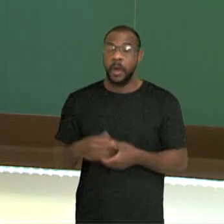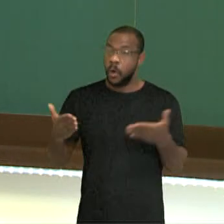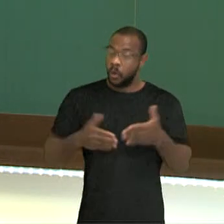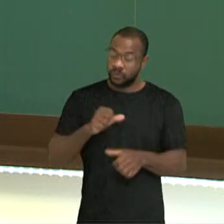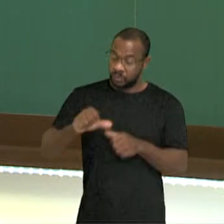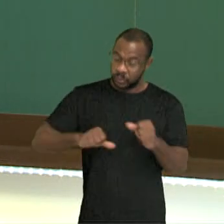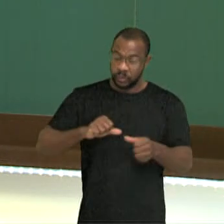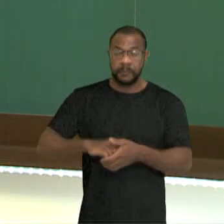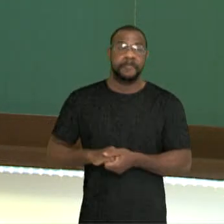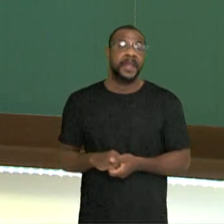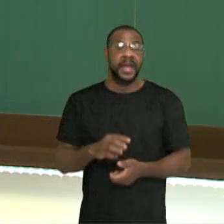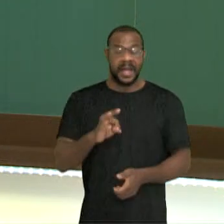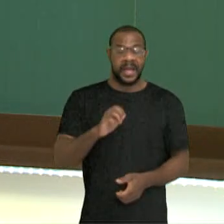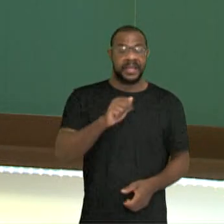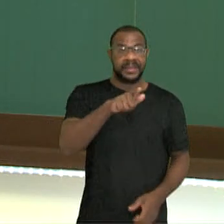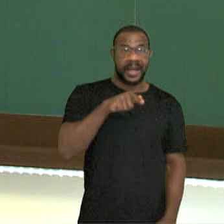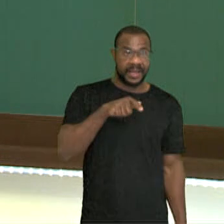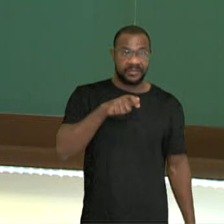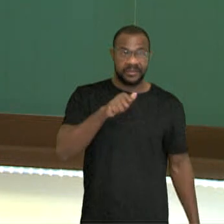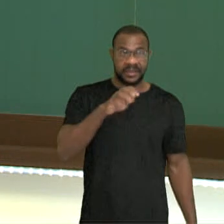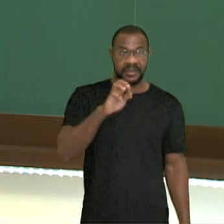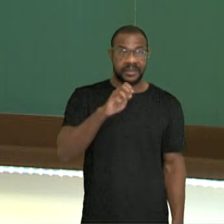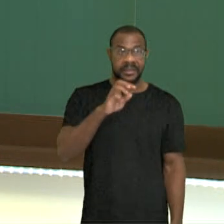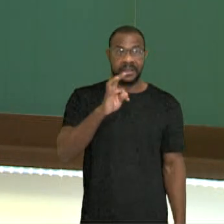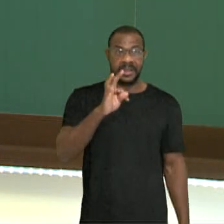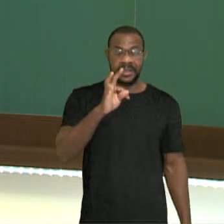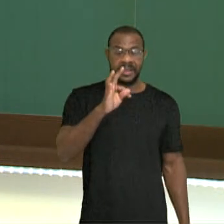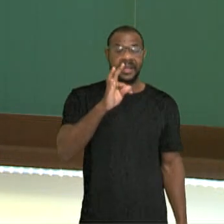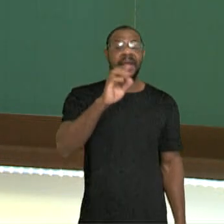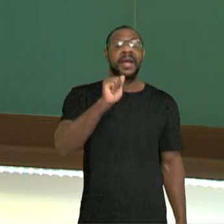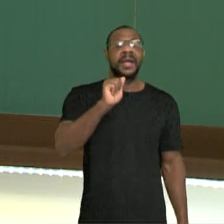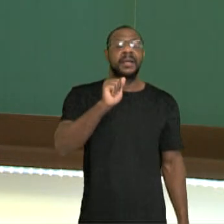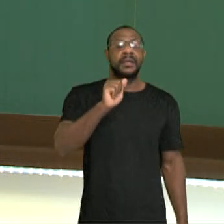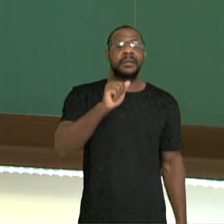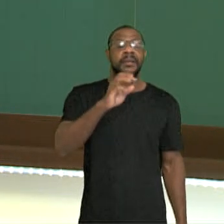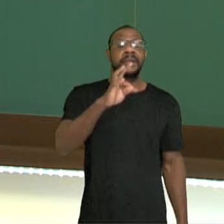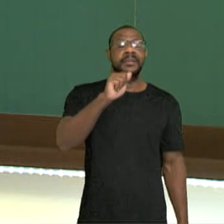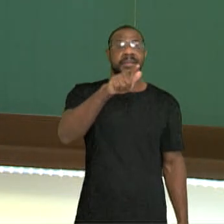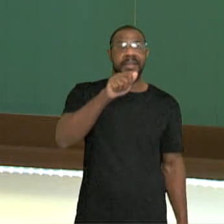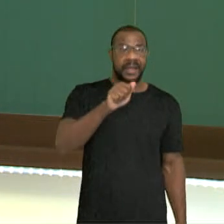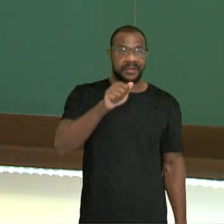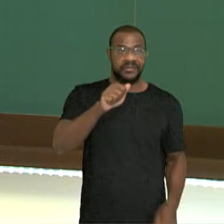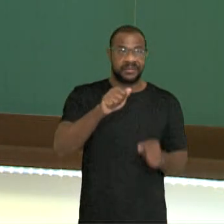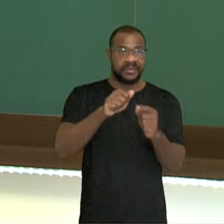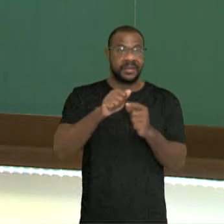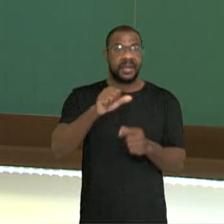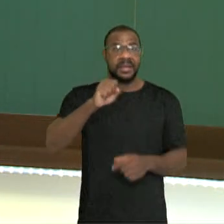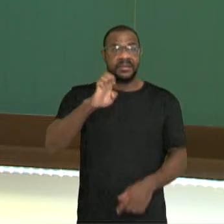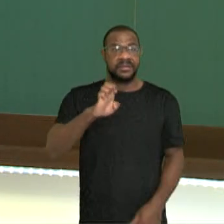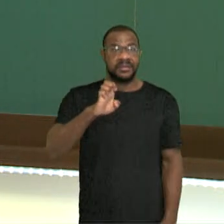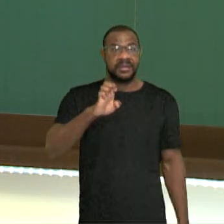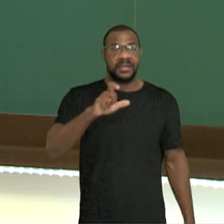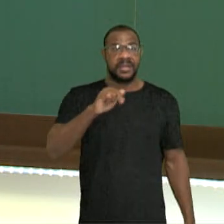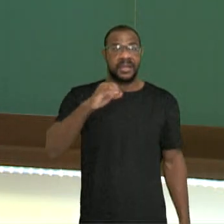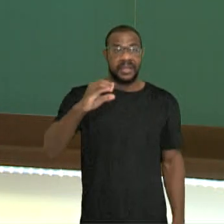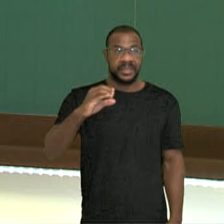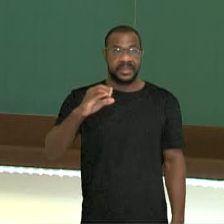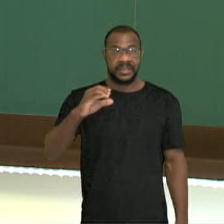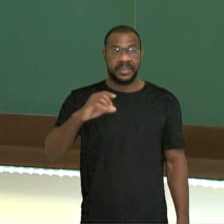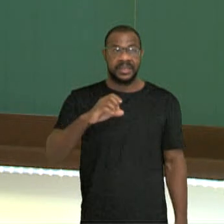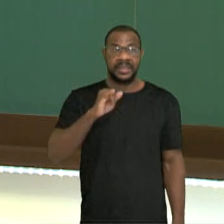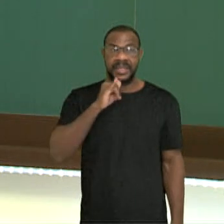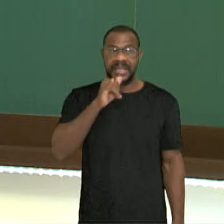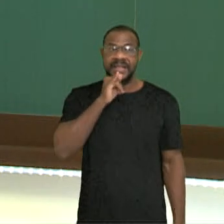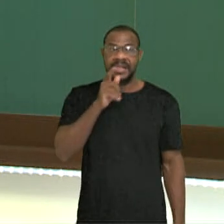a taxa Selic estiver abaixo de 8,5% por ano, que é o caso agora, ele corresponde só